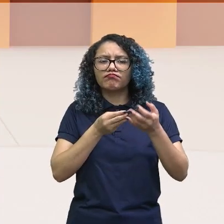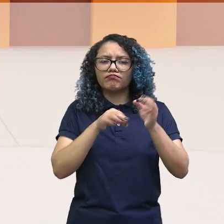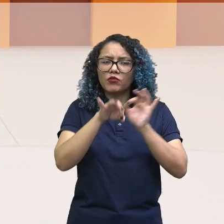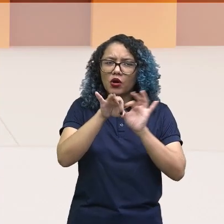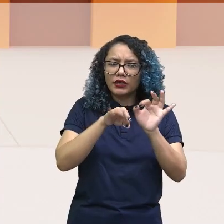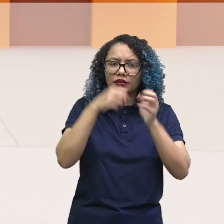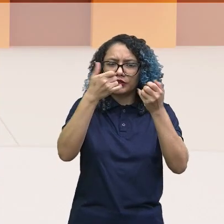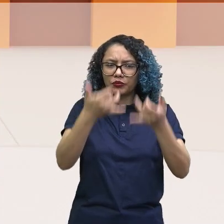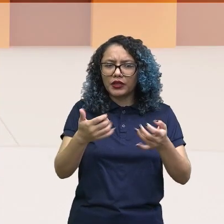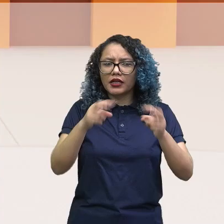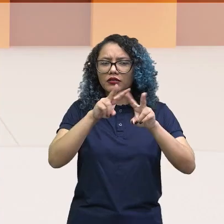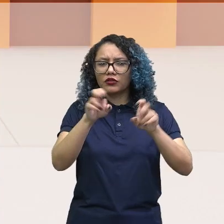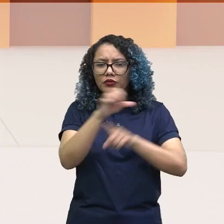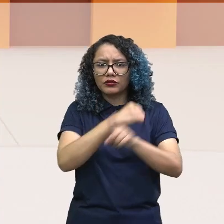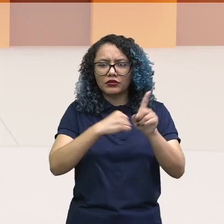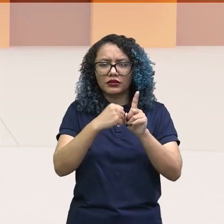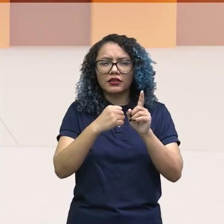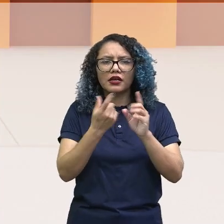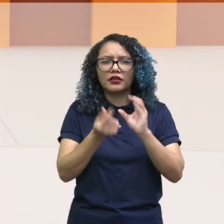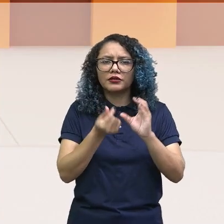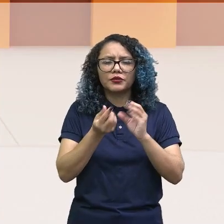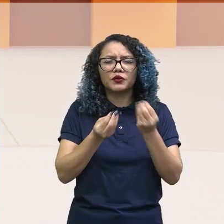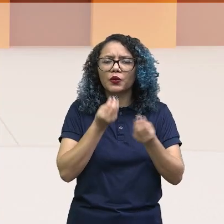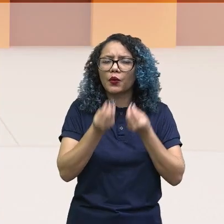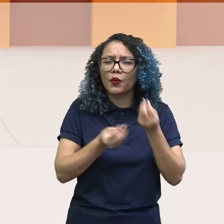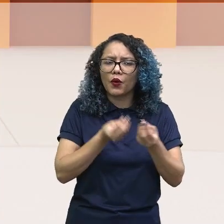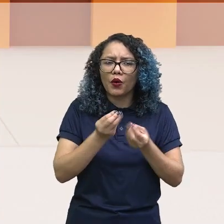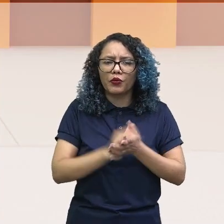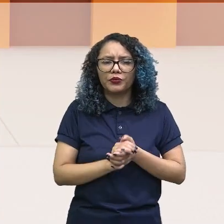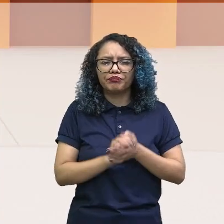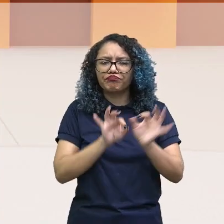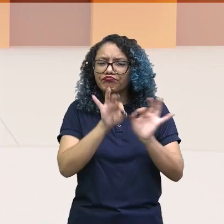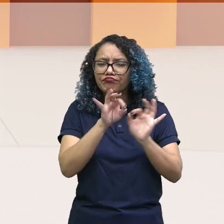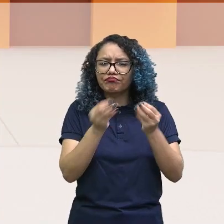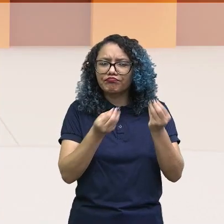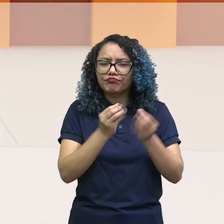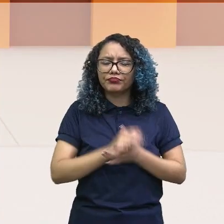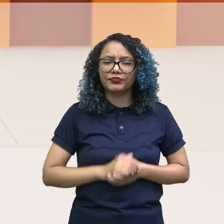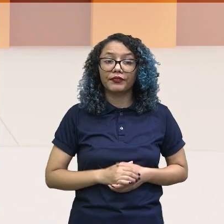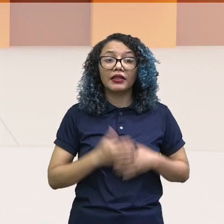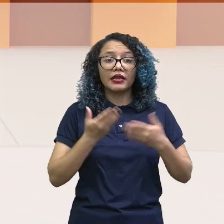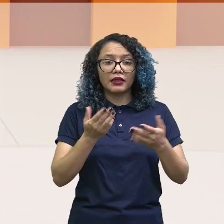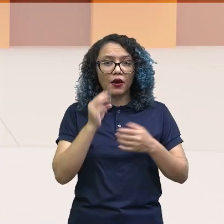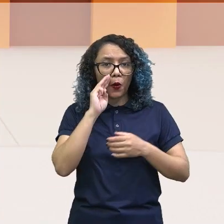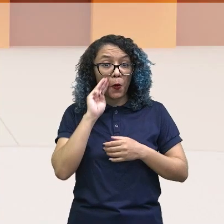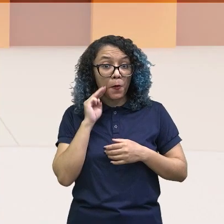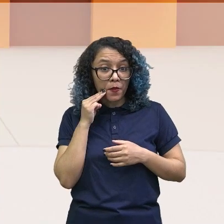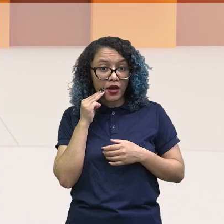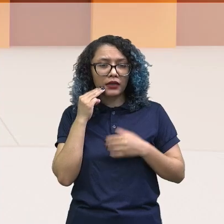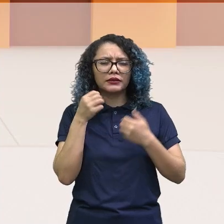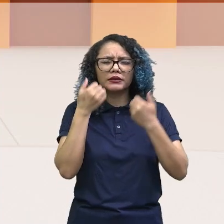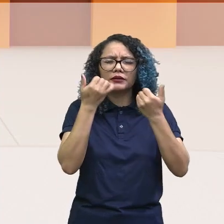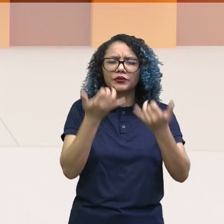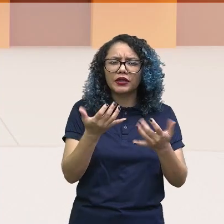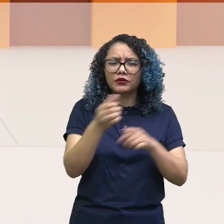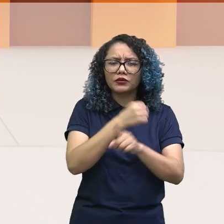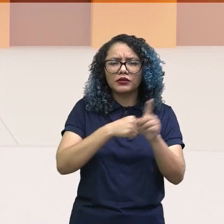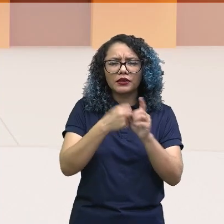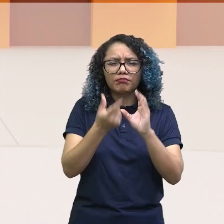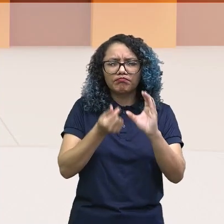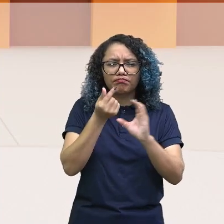questão das classes sociais, como é que ele categoriza, né? Então, para Karl Marx, a sociedade capitalista é